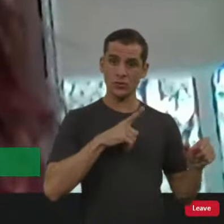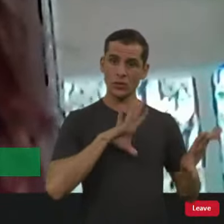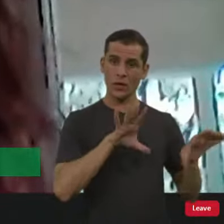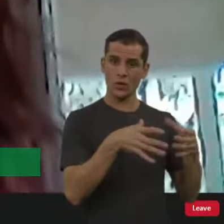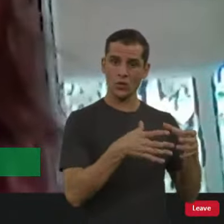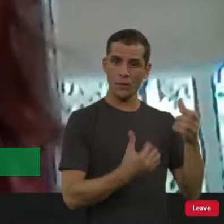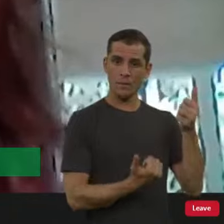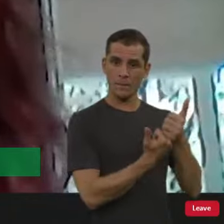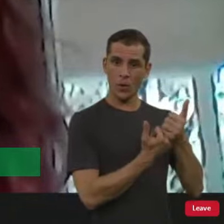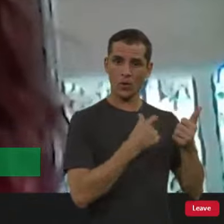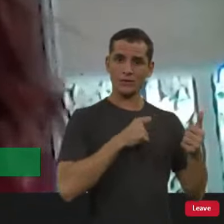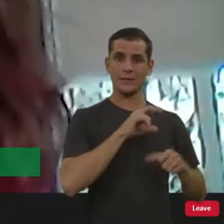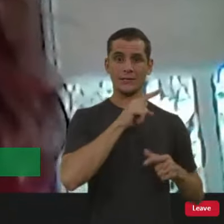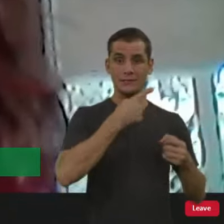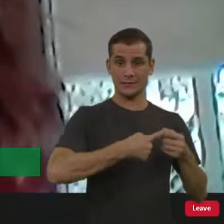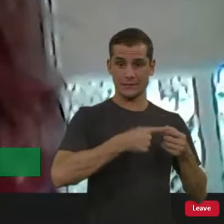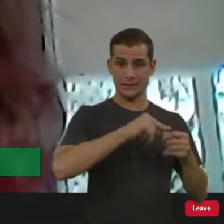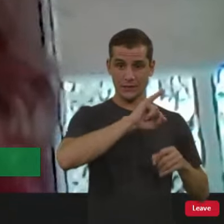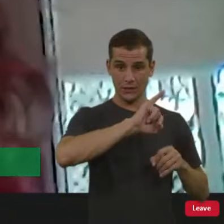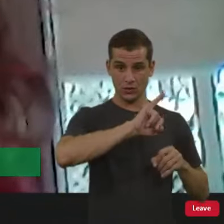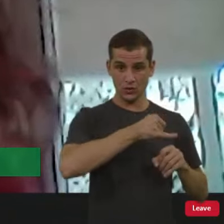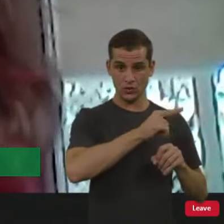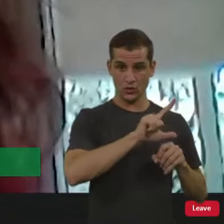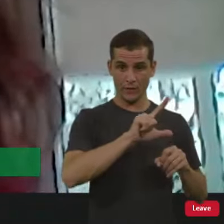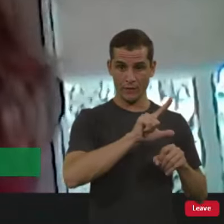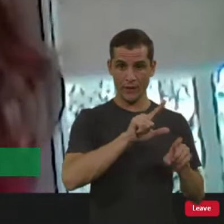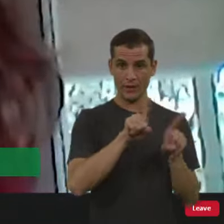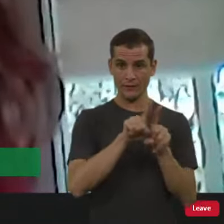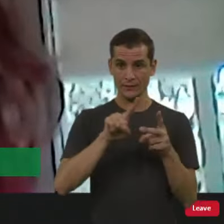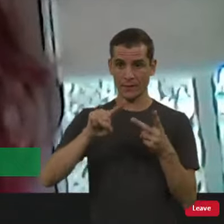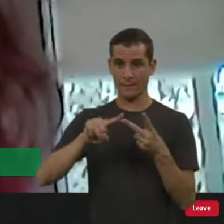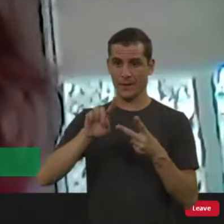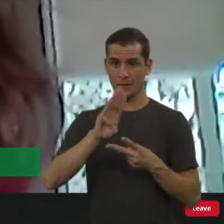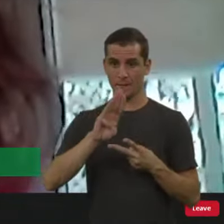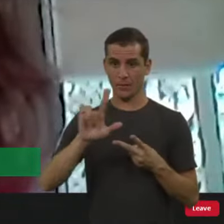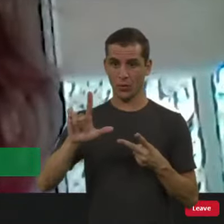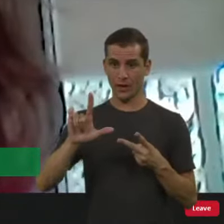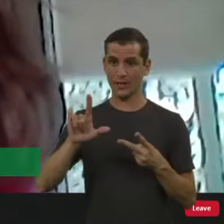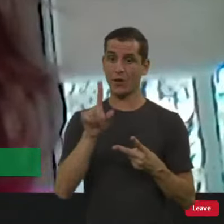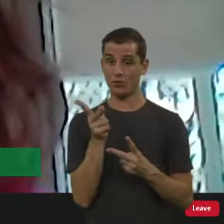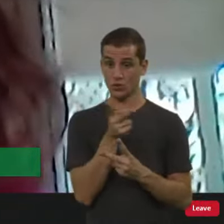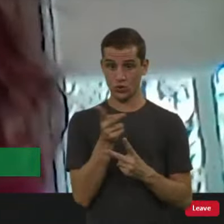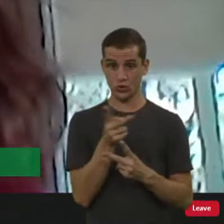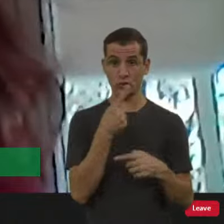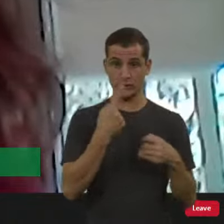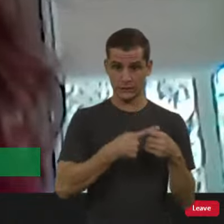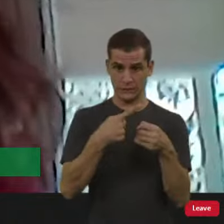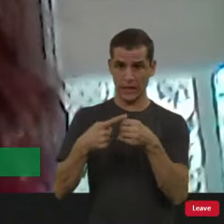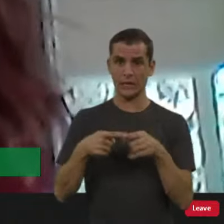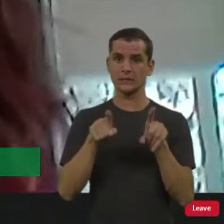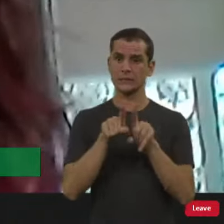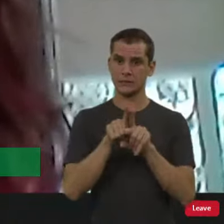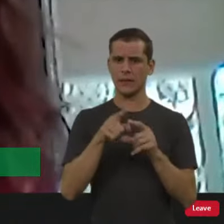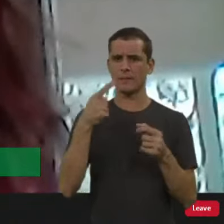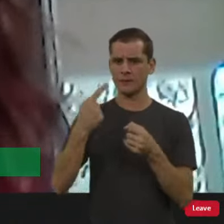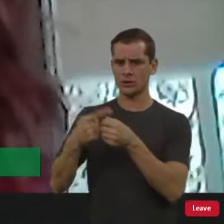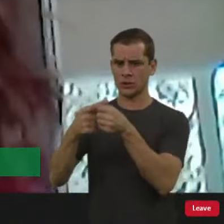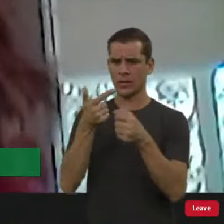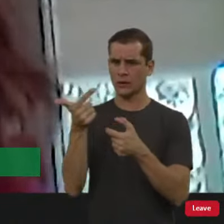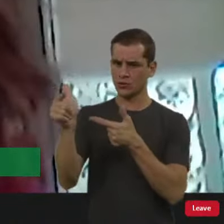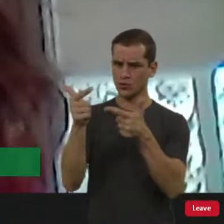de Joinville e Blumenau, e tem expandido a sua atuação em diversas cidades do estado. Eu cito aqui o trabalho incansável